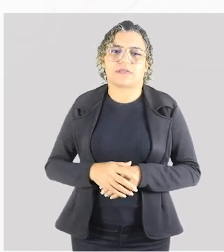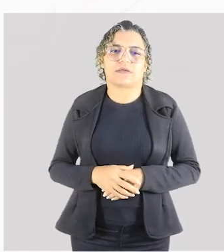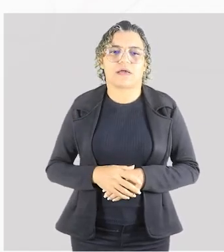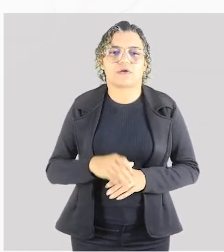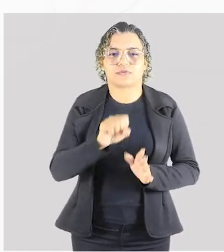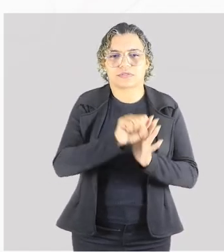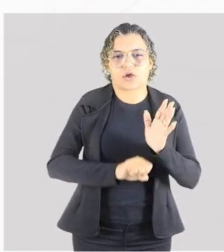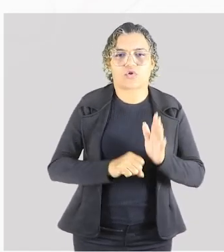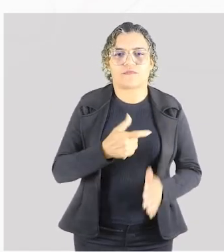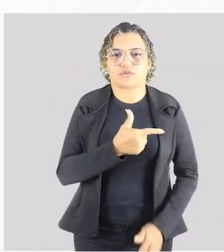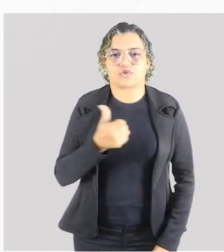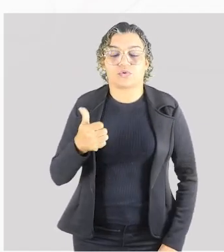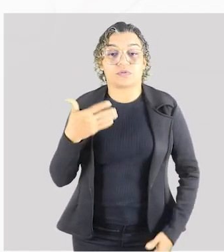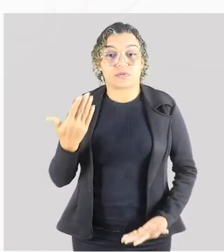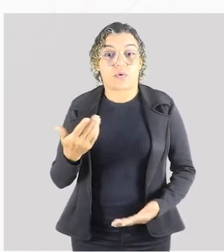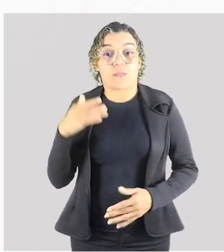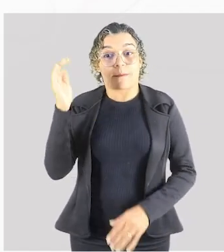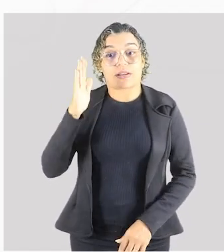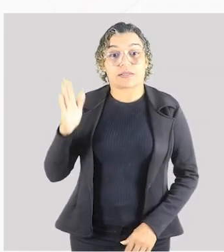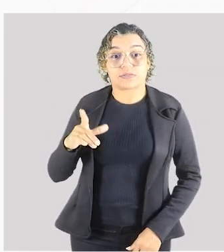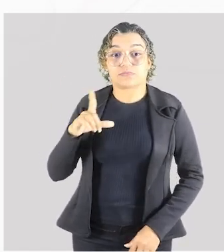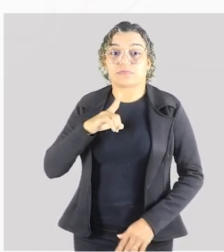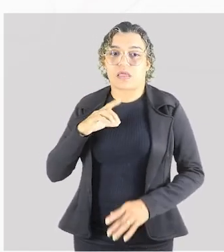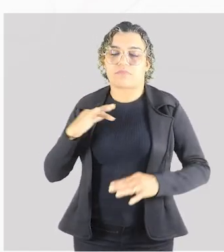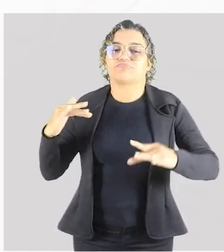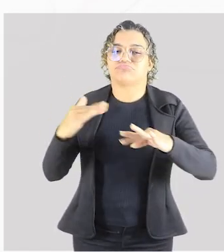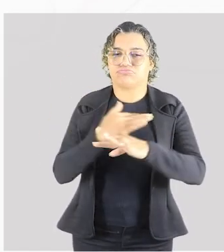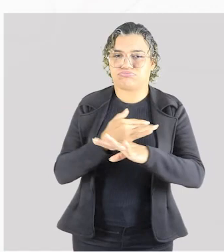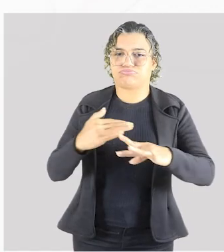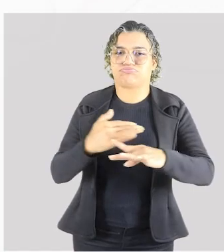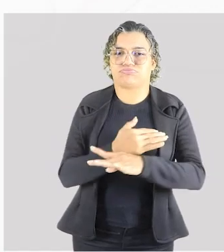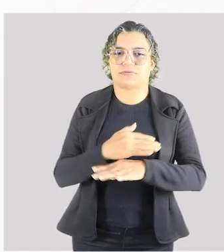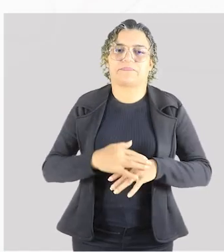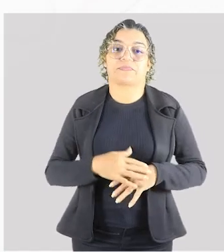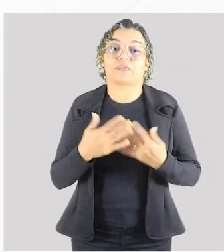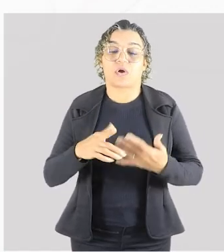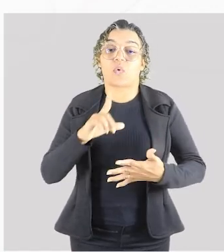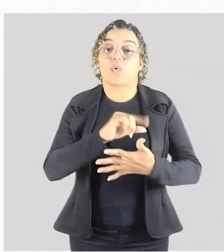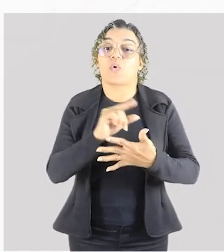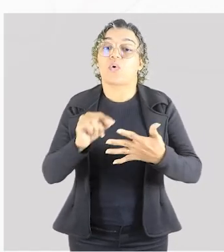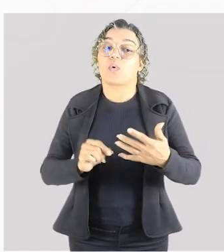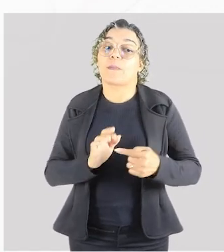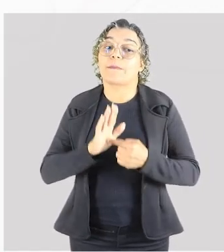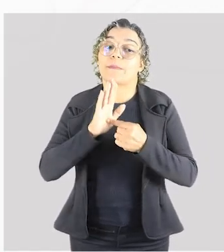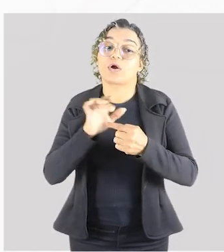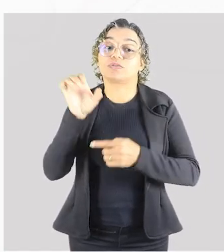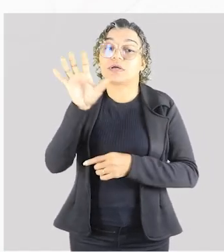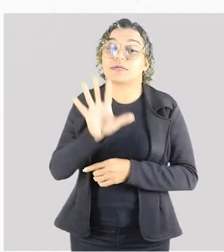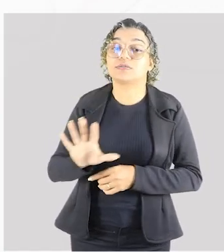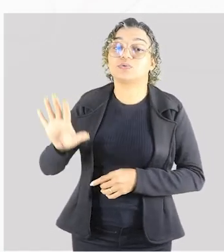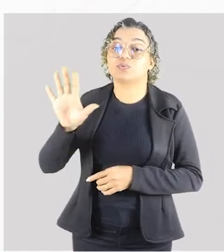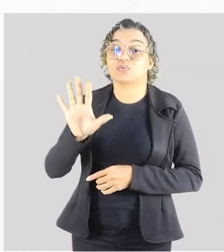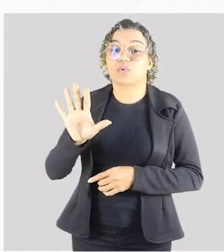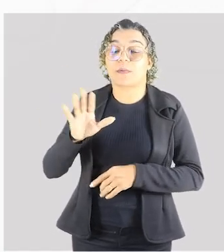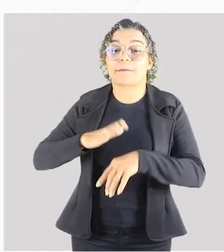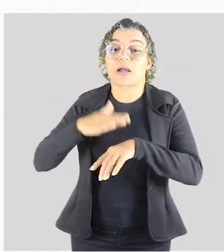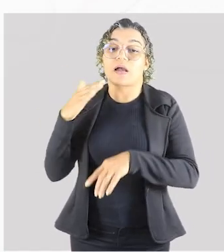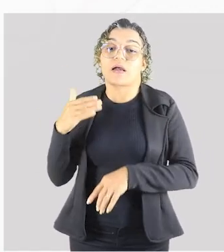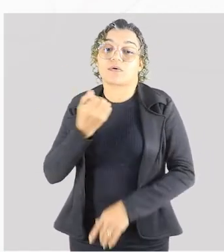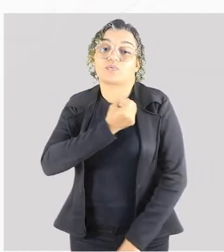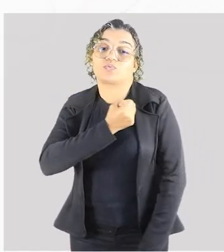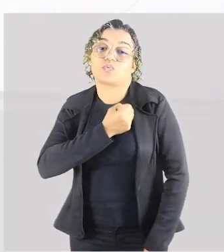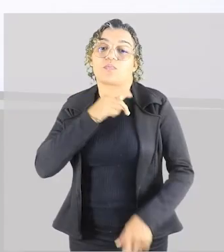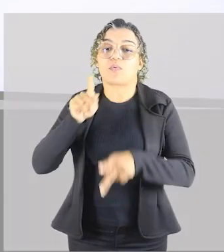O Brasil é, portanto, um país urbanizado. Marque a alternativa que indica a região brasileira com o maior número